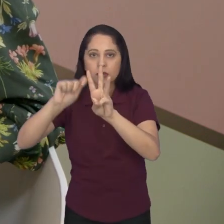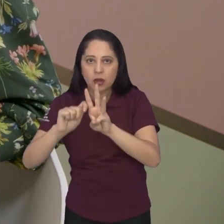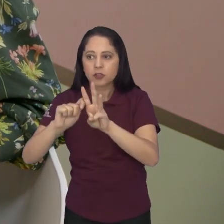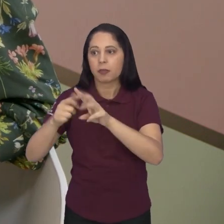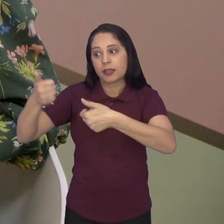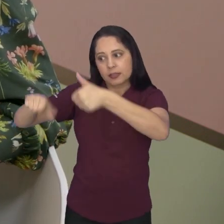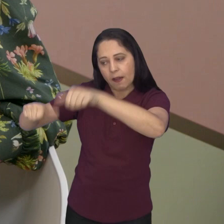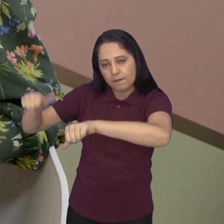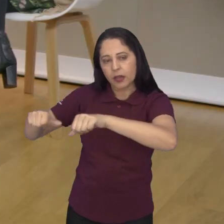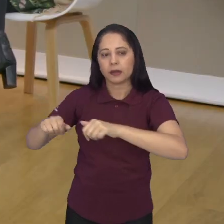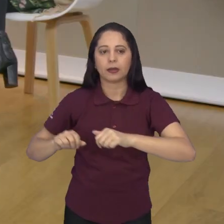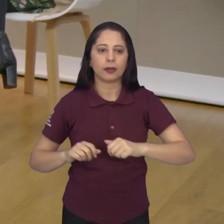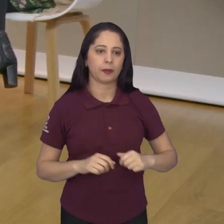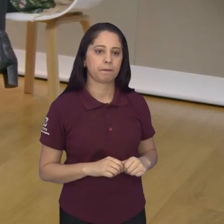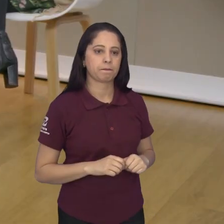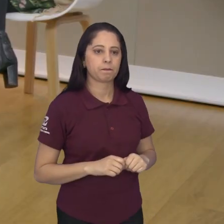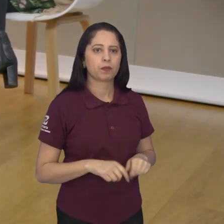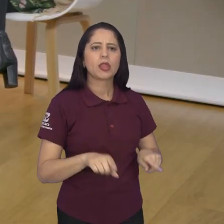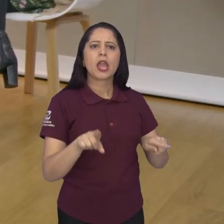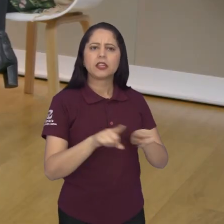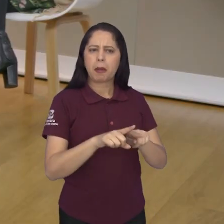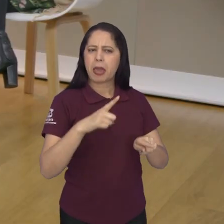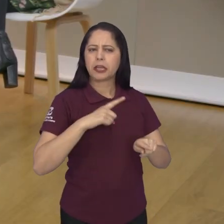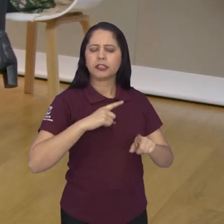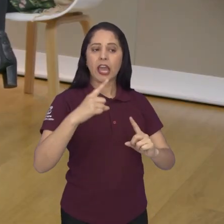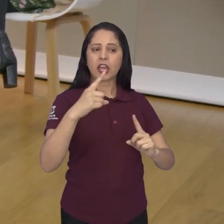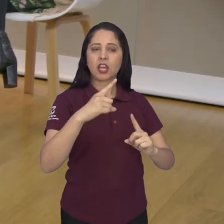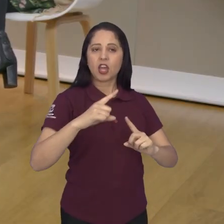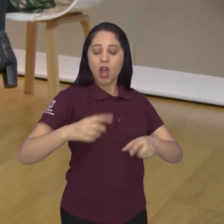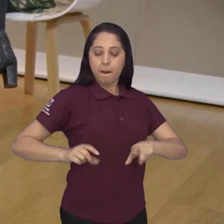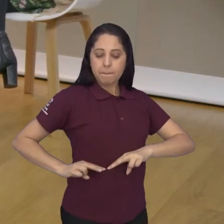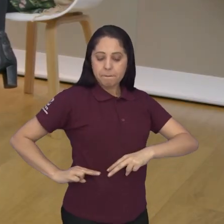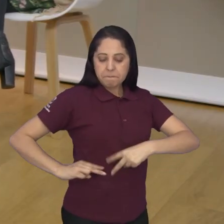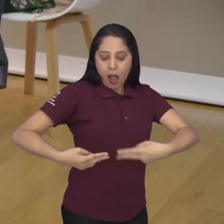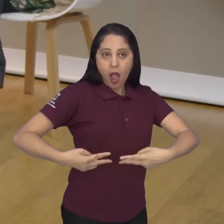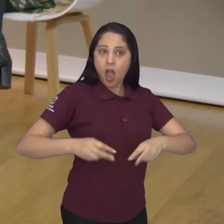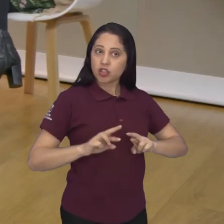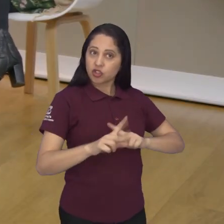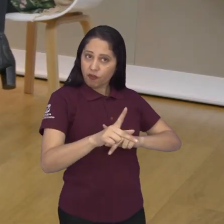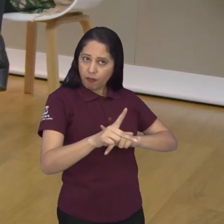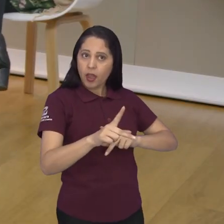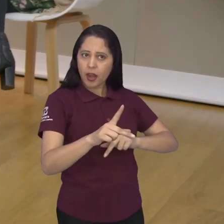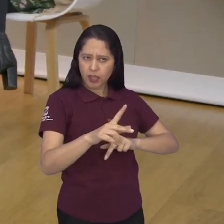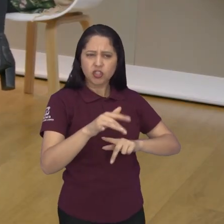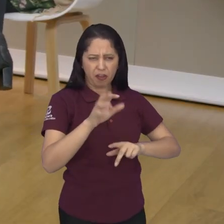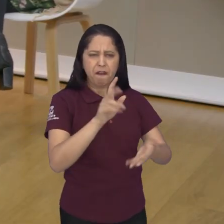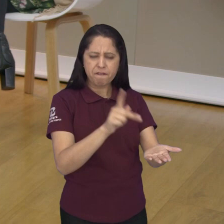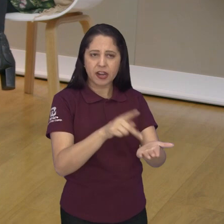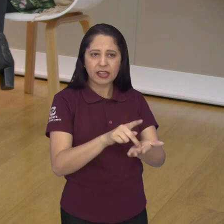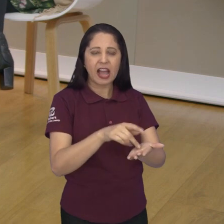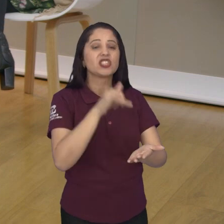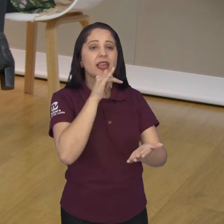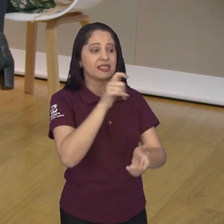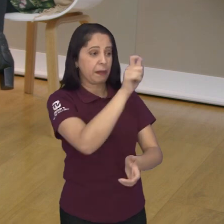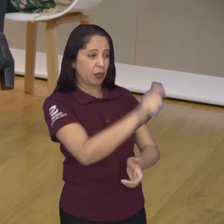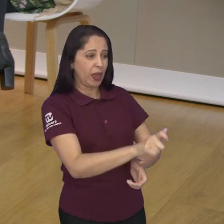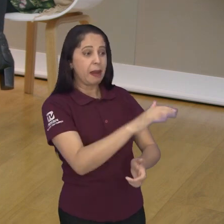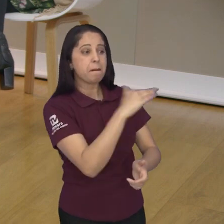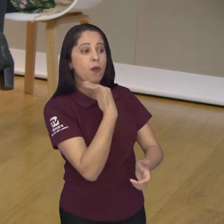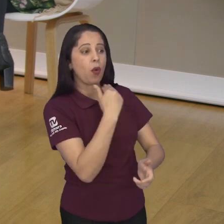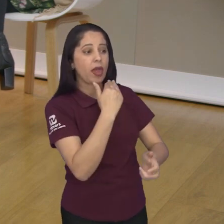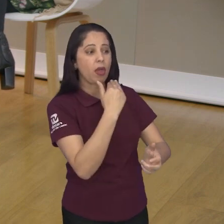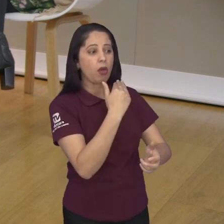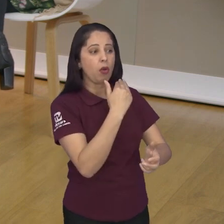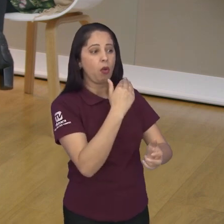está a função. Entendi. Existem também diferentes tipos de transplantes de fígado. Pode ser aquele com um paciente que ele recebe de uma pessoa